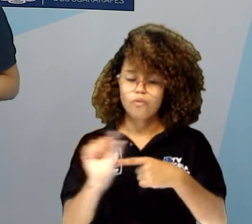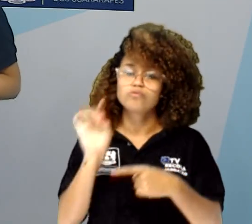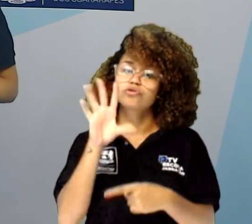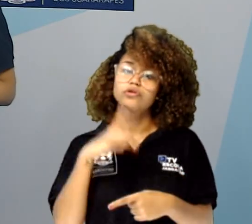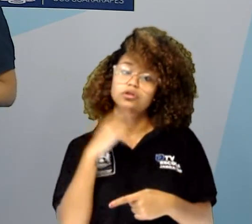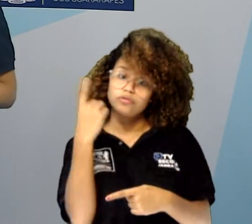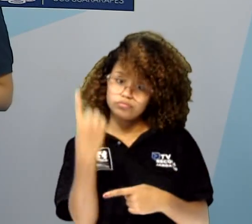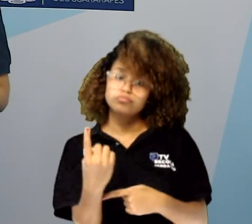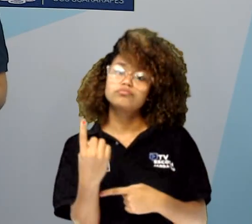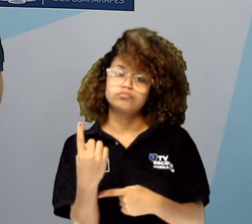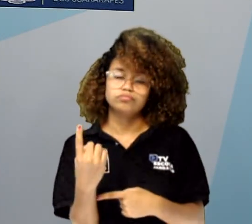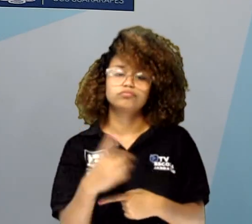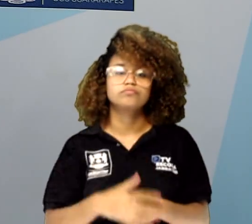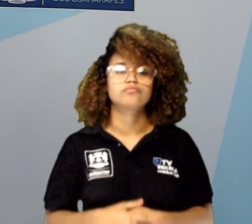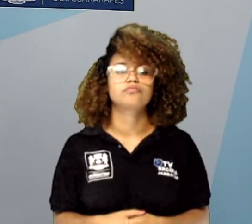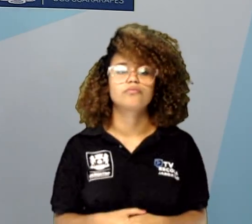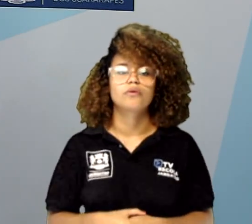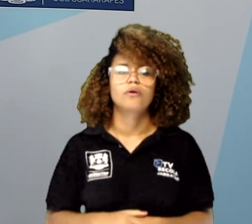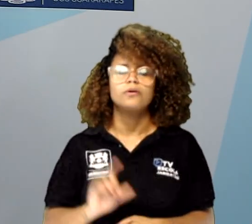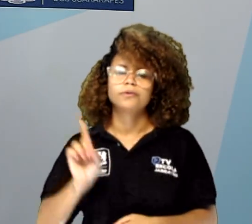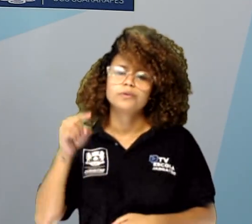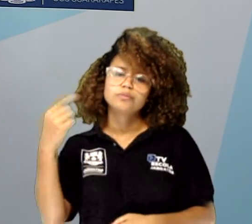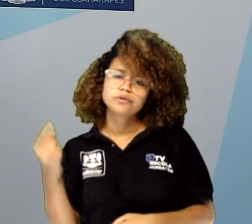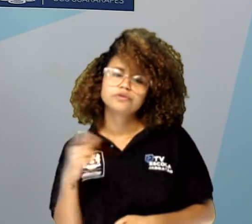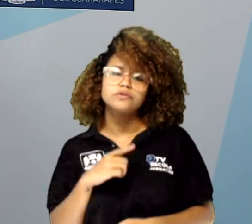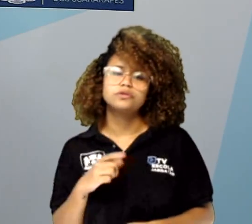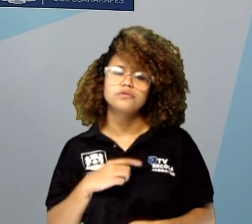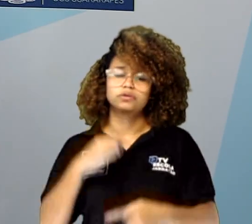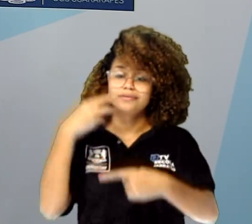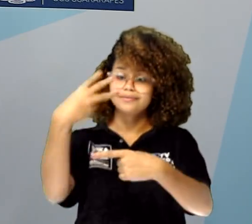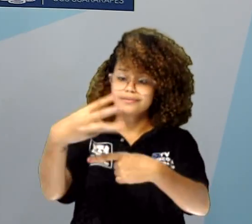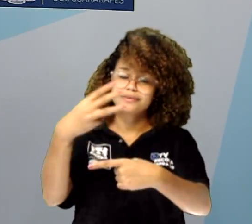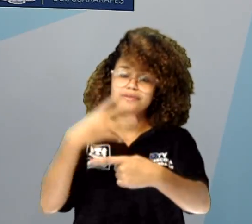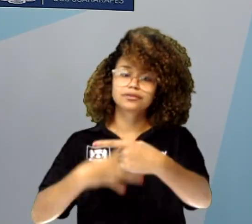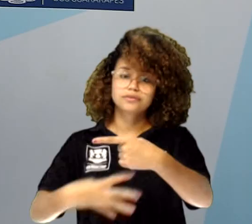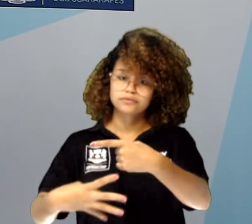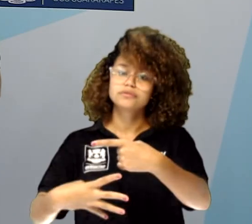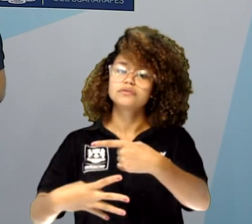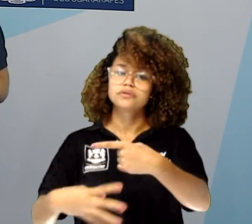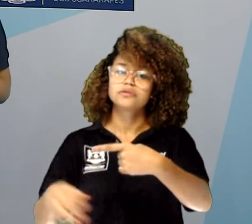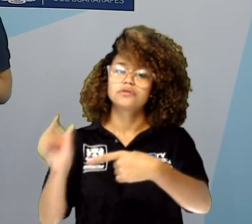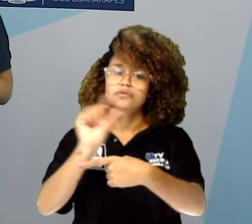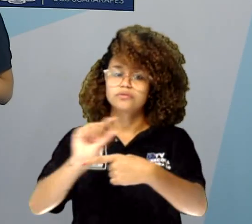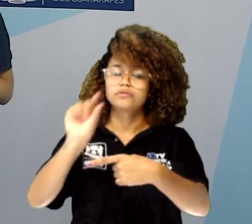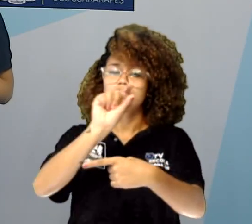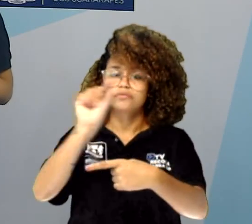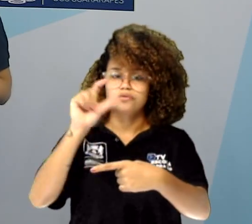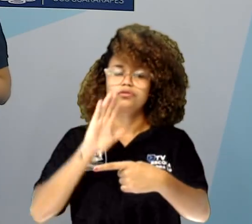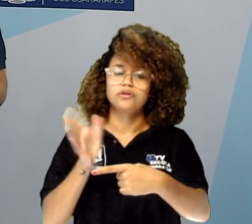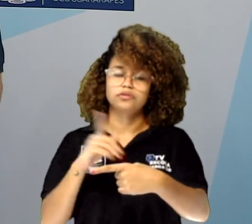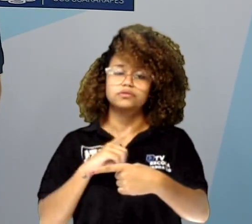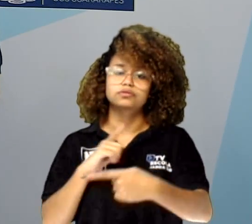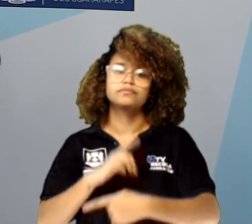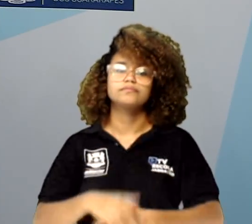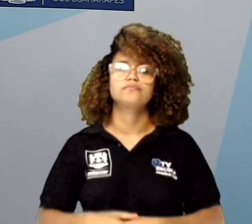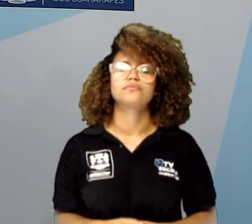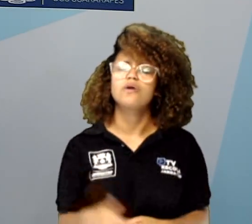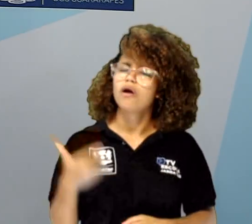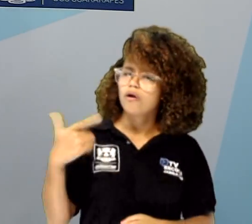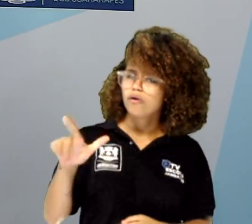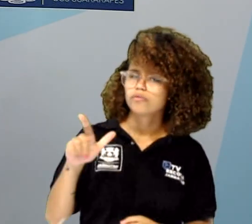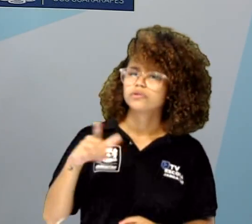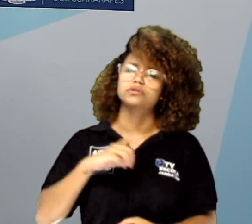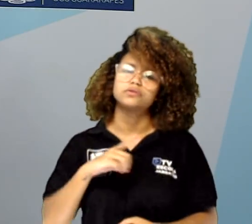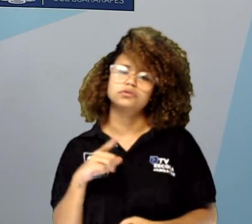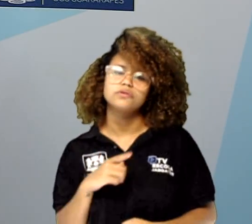dessa bateria. Depois a gente tem aqui, ó, 3 das 4 partes que estava sinalizada ali anteriormente. E aqui no último a